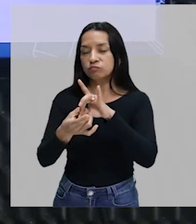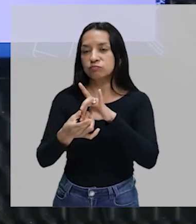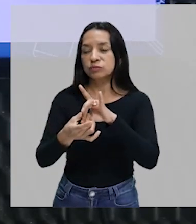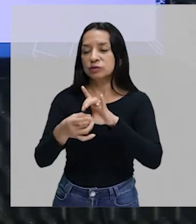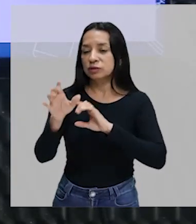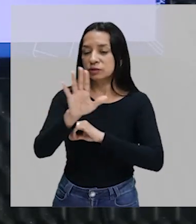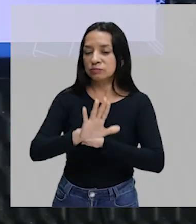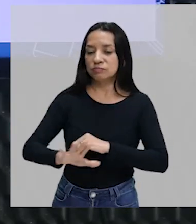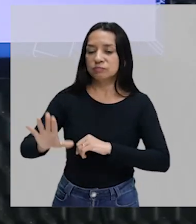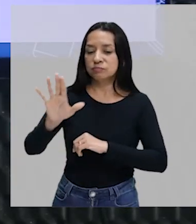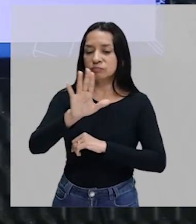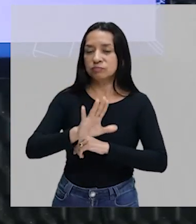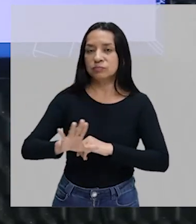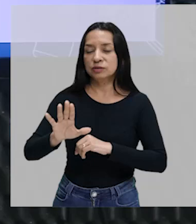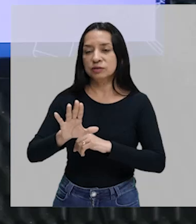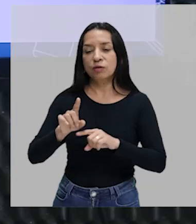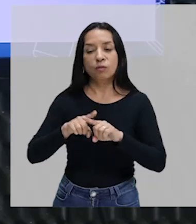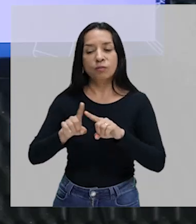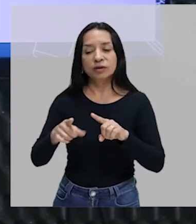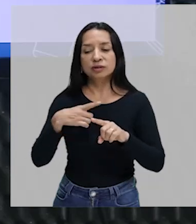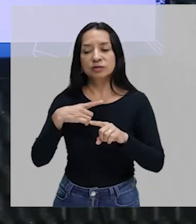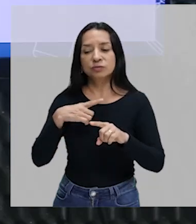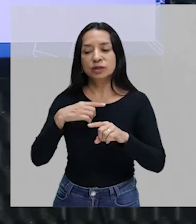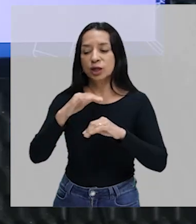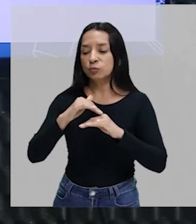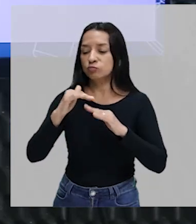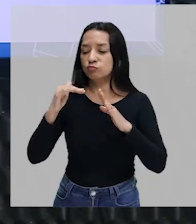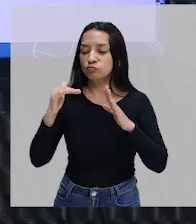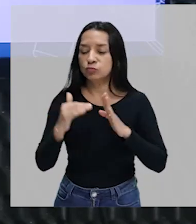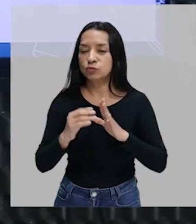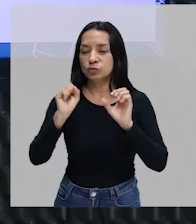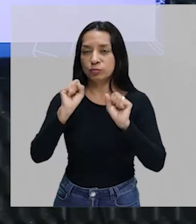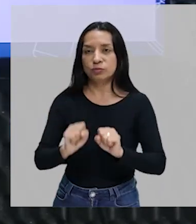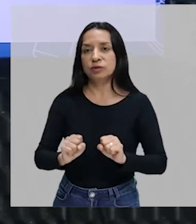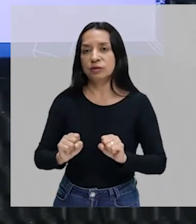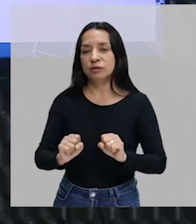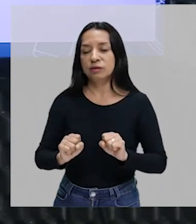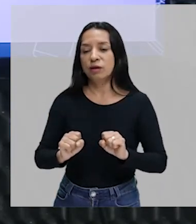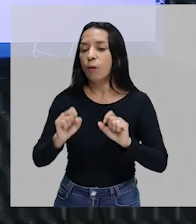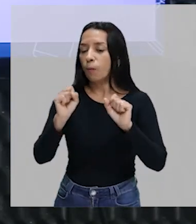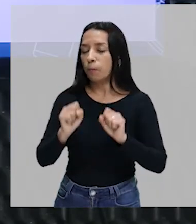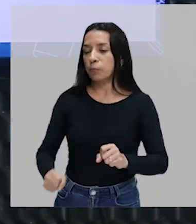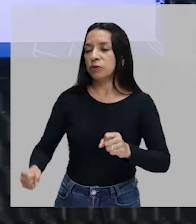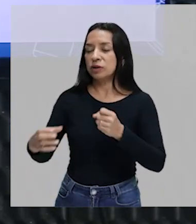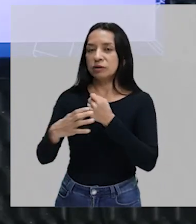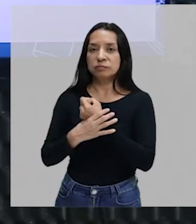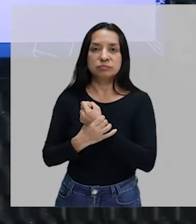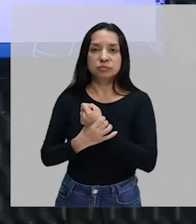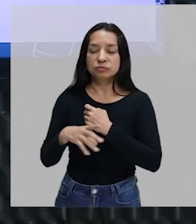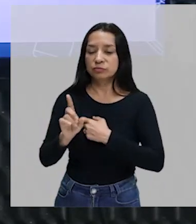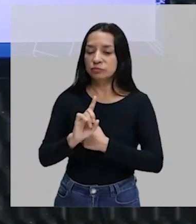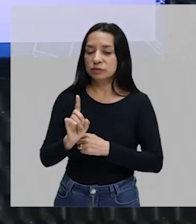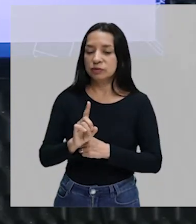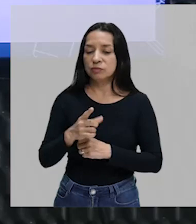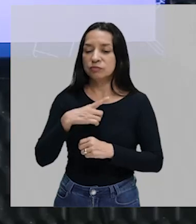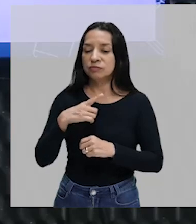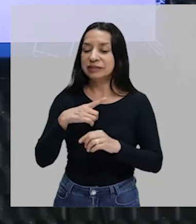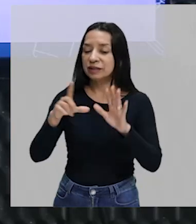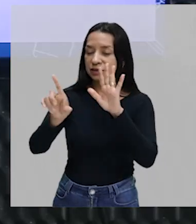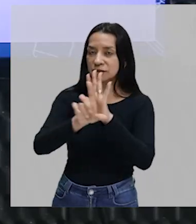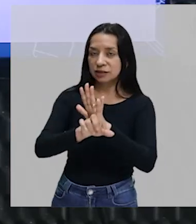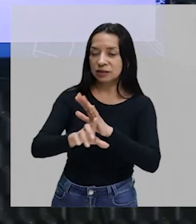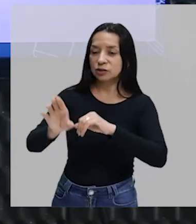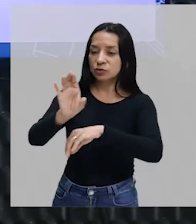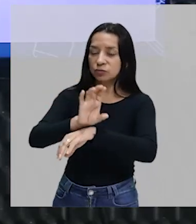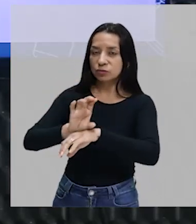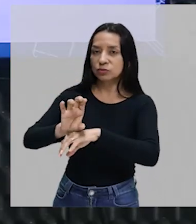poder absoluto sobre a sociedade. Porque passa a existir as leis, a Constituição, e as leis